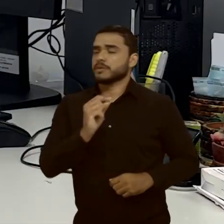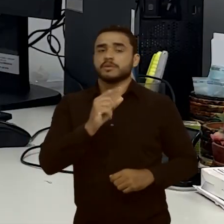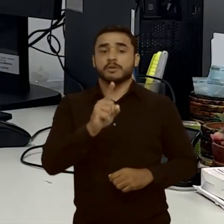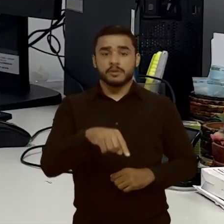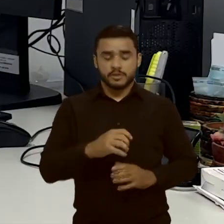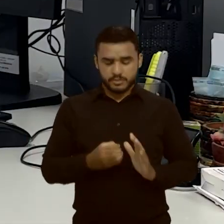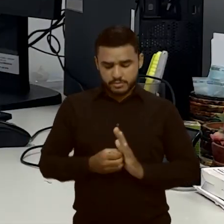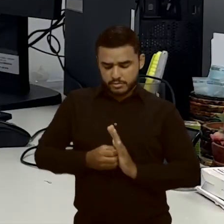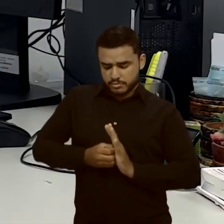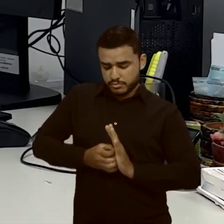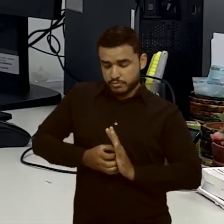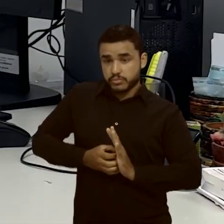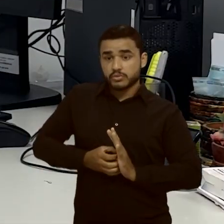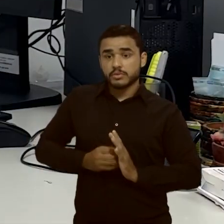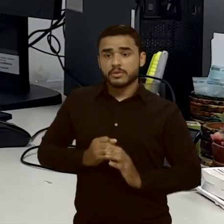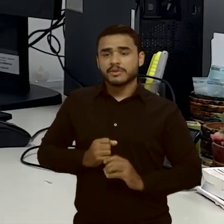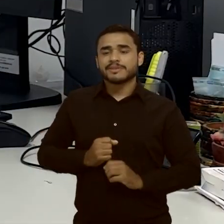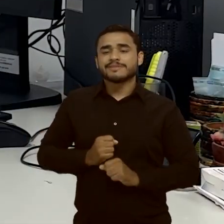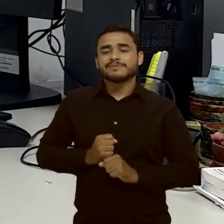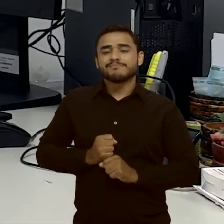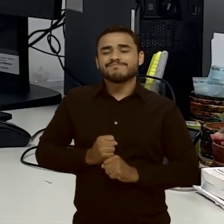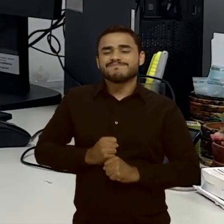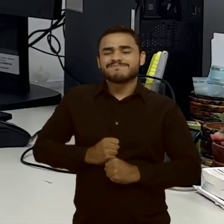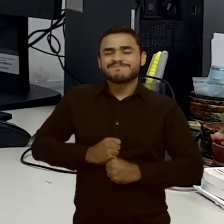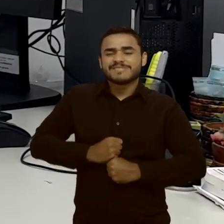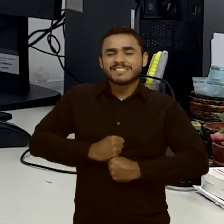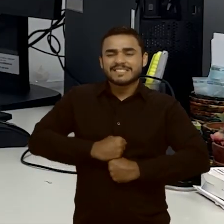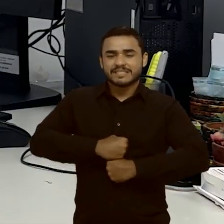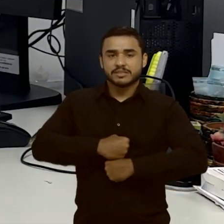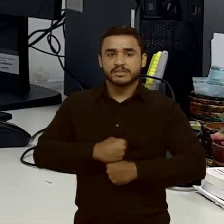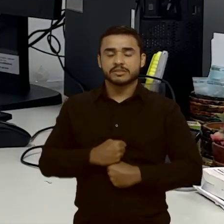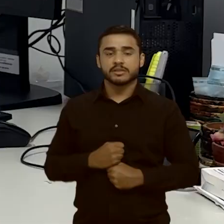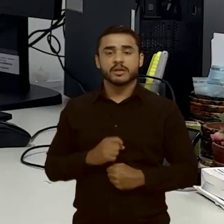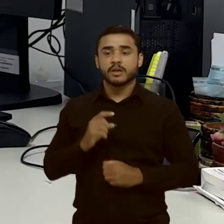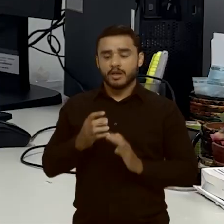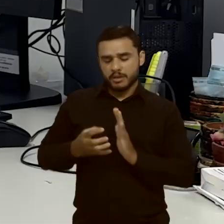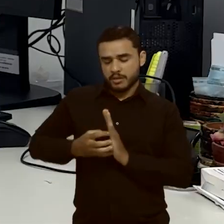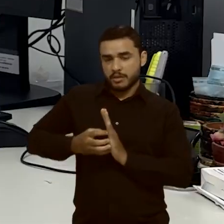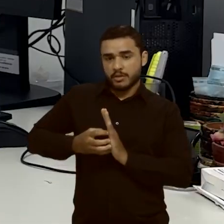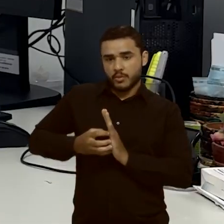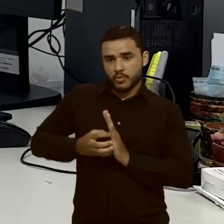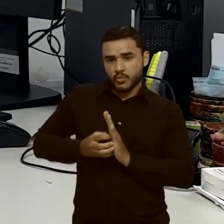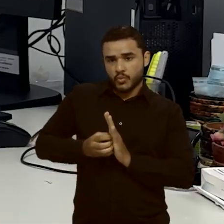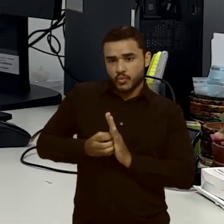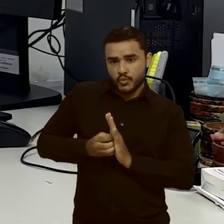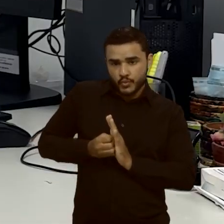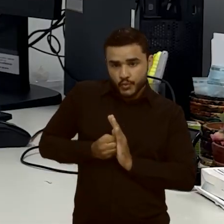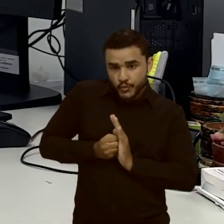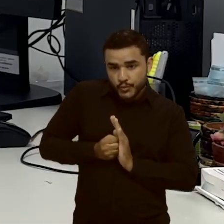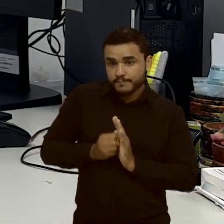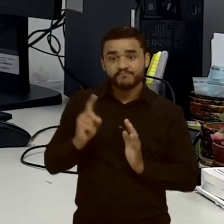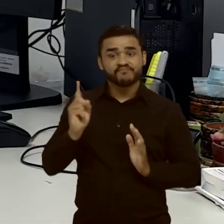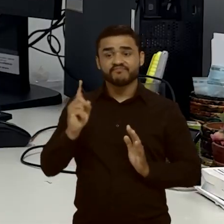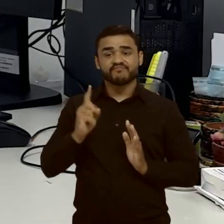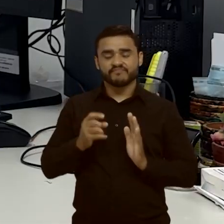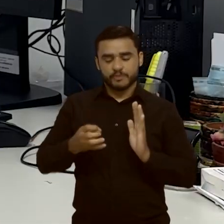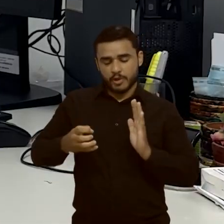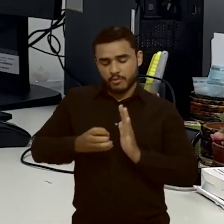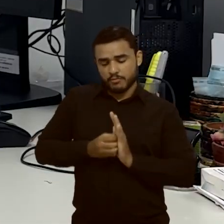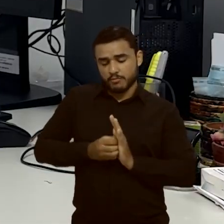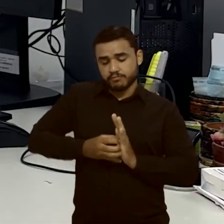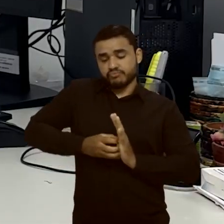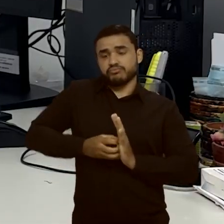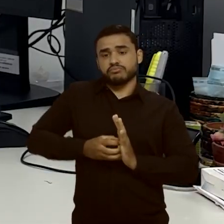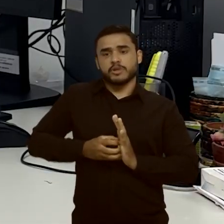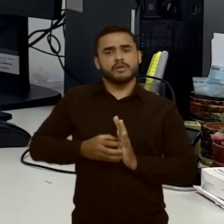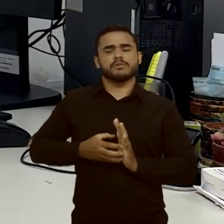herniada, ela passa por aquela falha e não volta para dentro da cavidade abdominal, então ela fica presa, encarcerada. E a partir